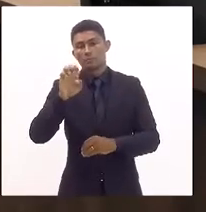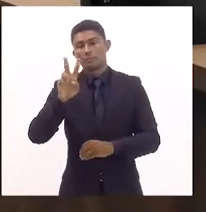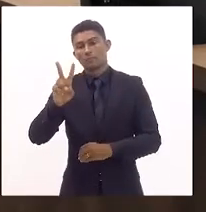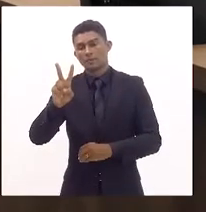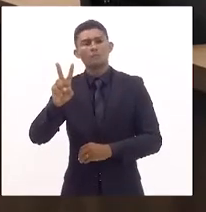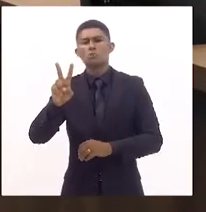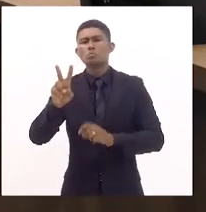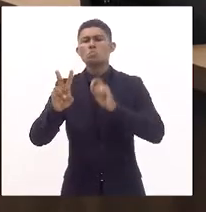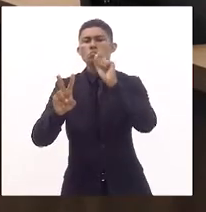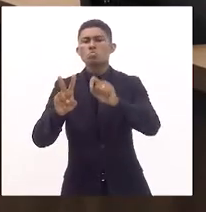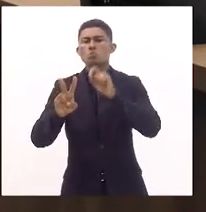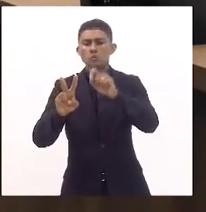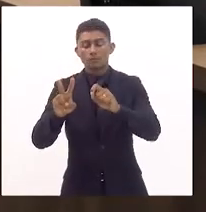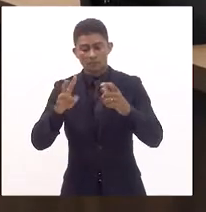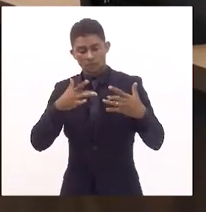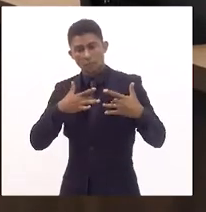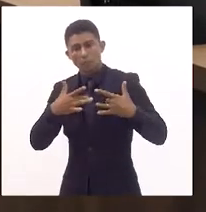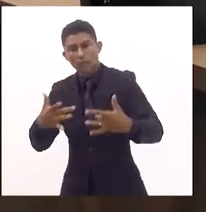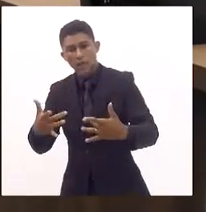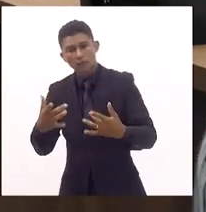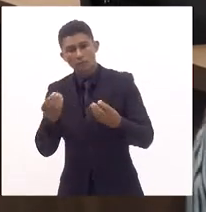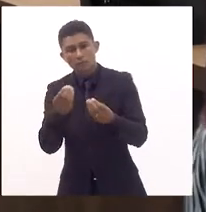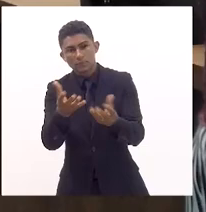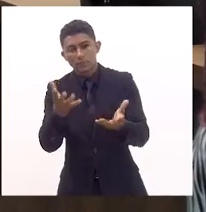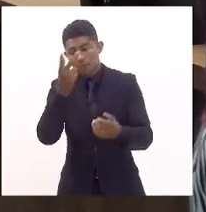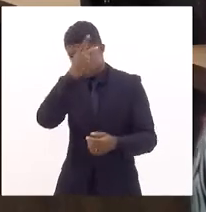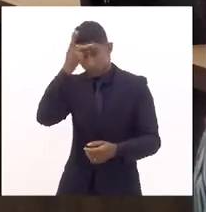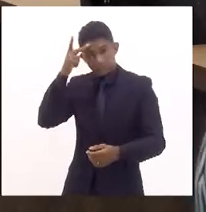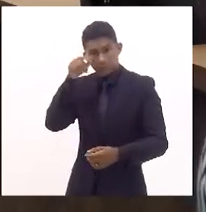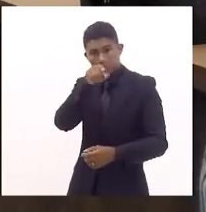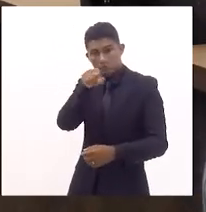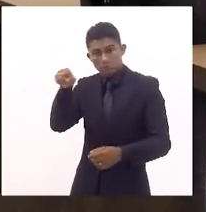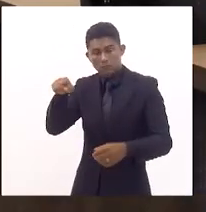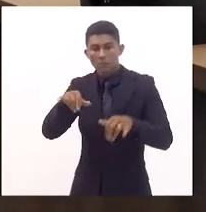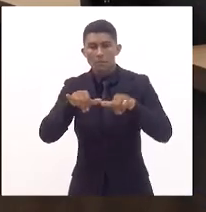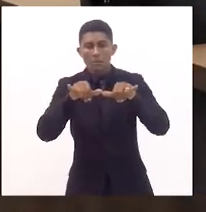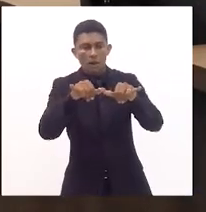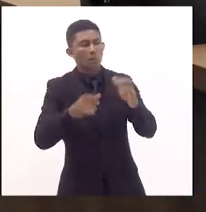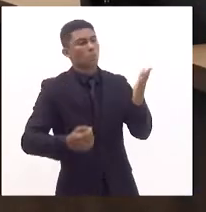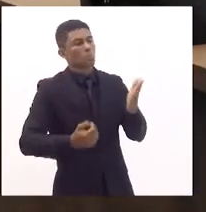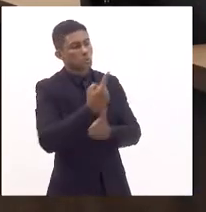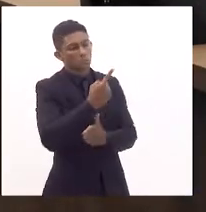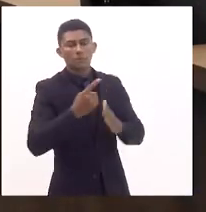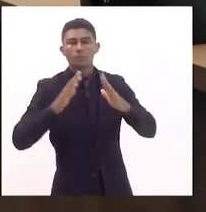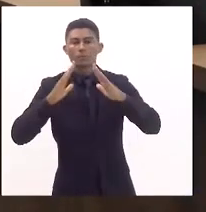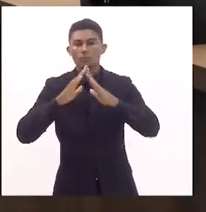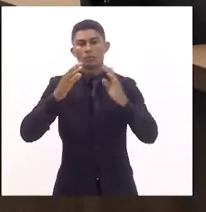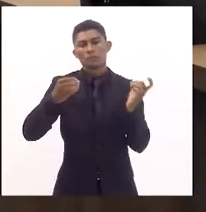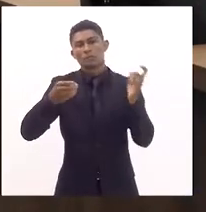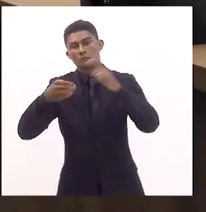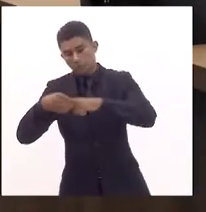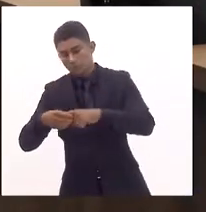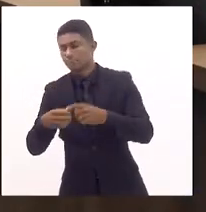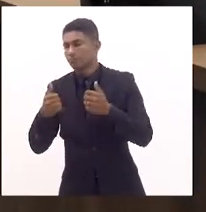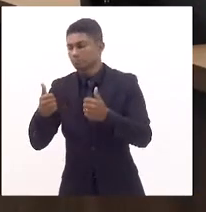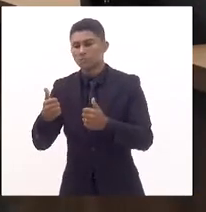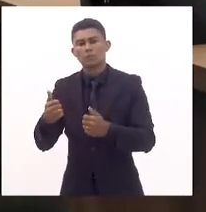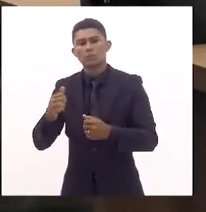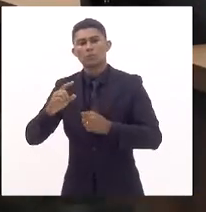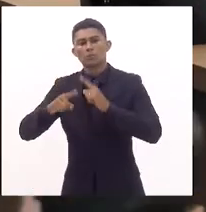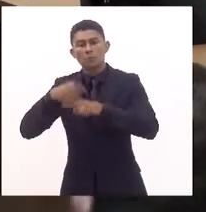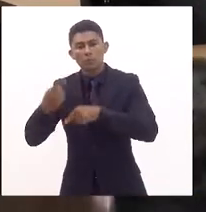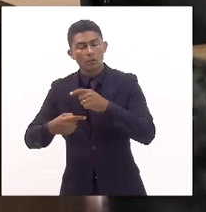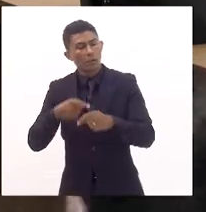voluntário, que o próprio consumidor, que fez compras no supermercado, quando volta, deposita